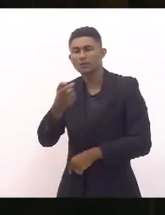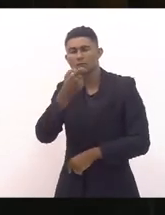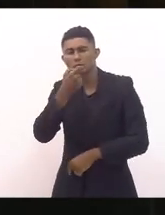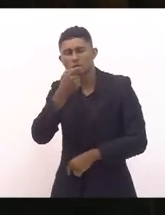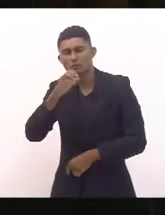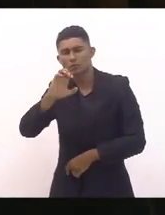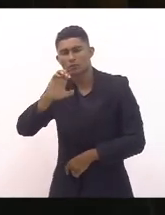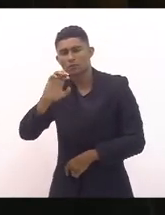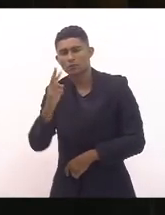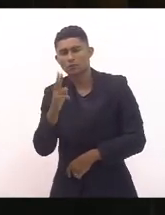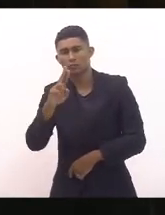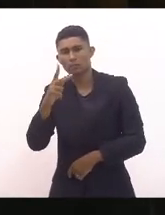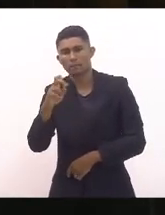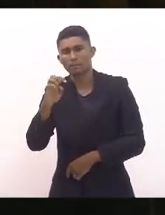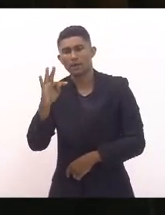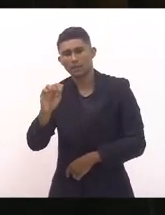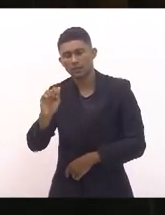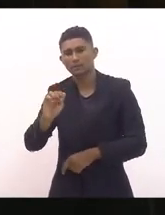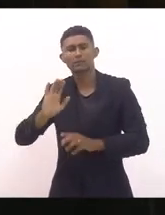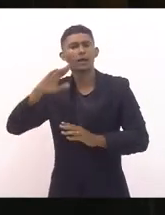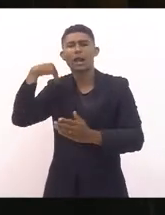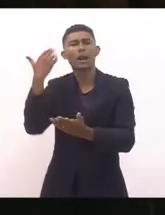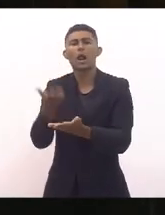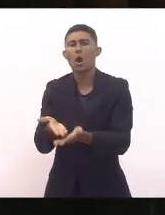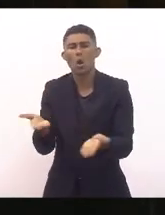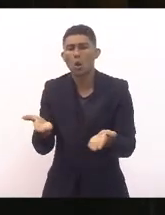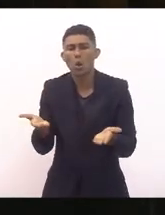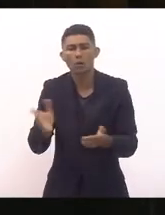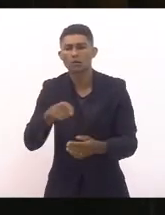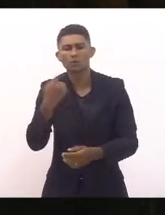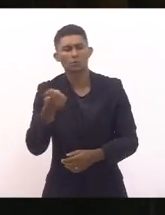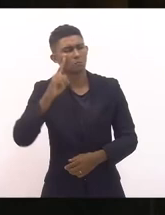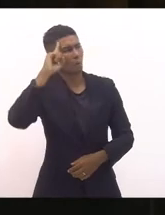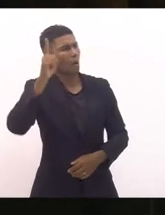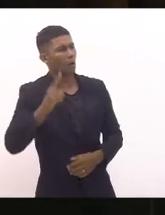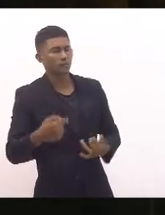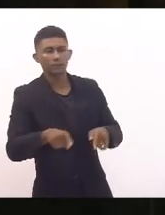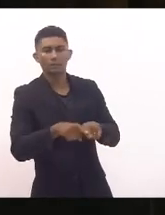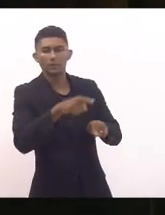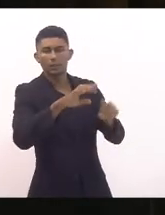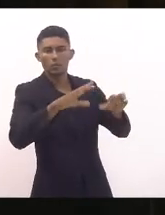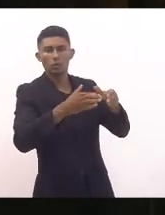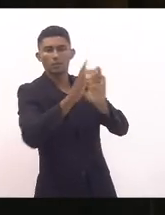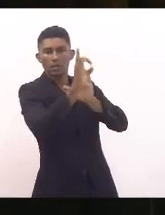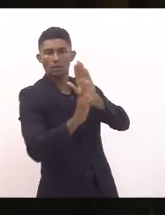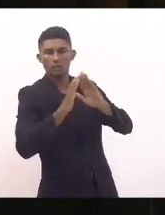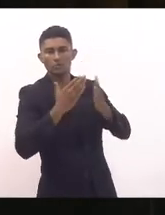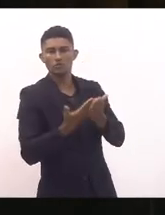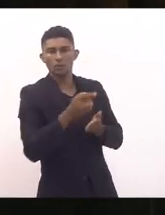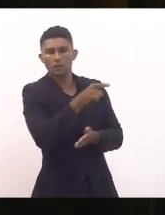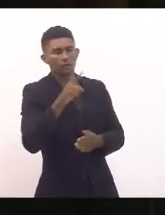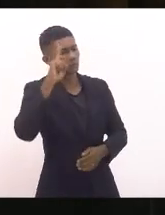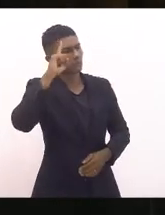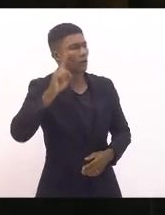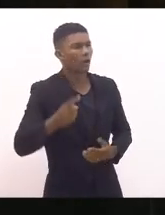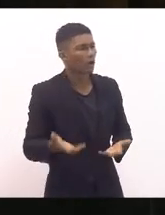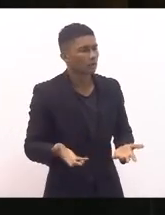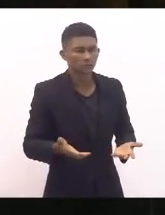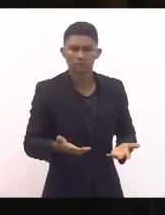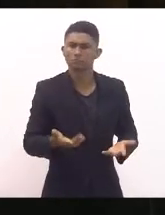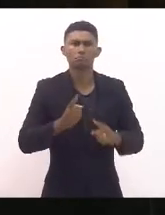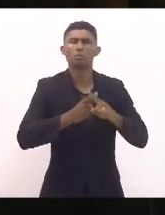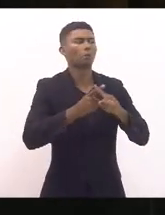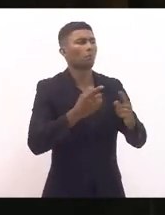chupetas, que até agora ninguém compreendeu, nem a direção da escola, nem ninguém compreendeu. Dessa